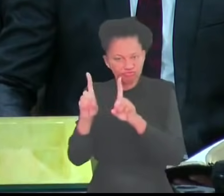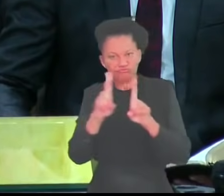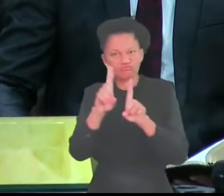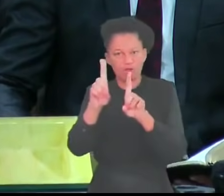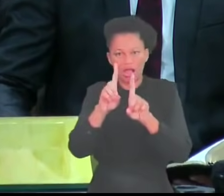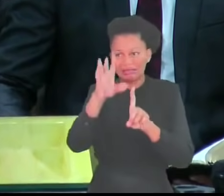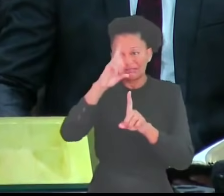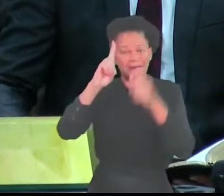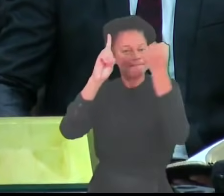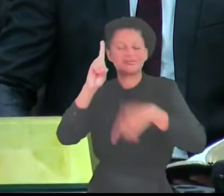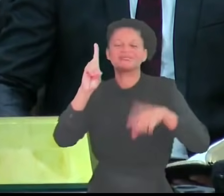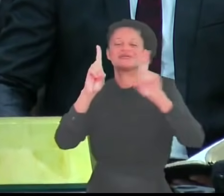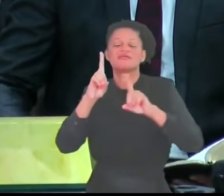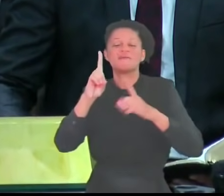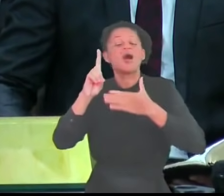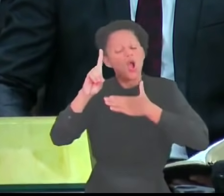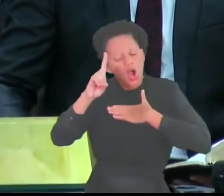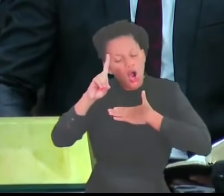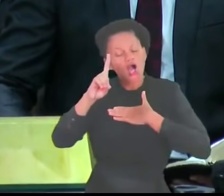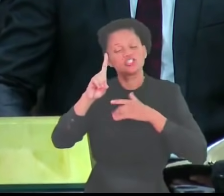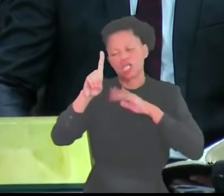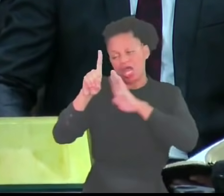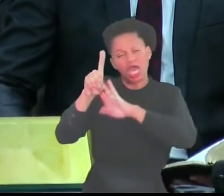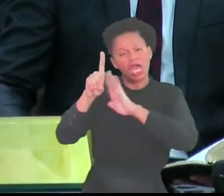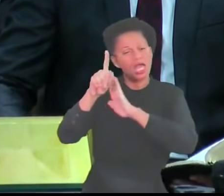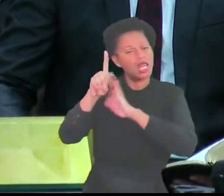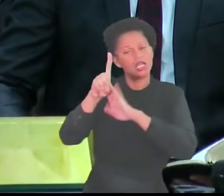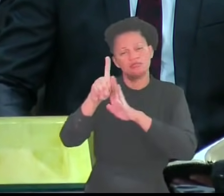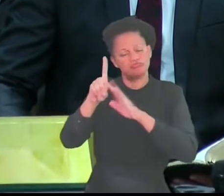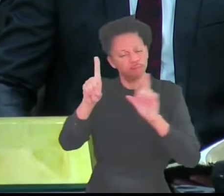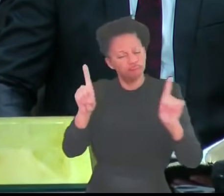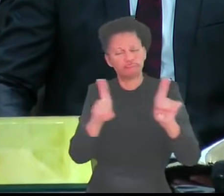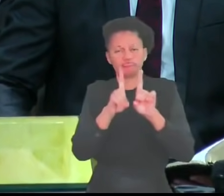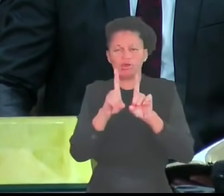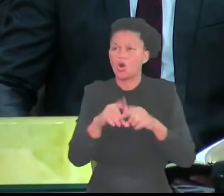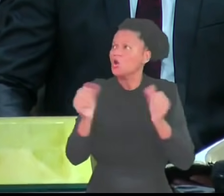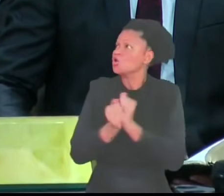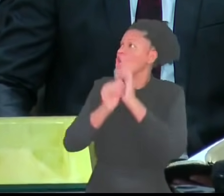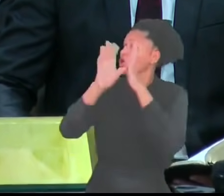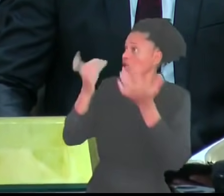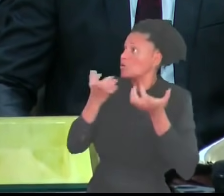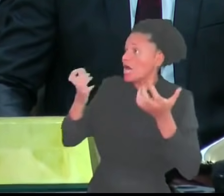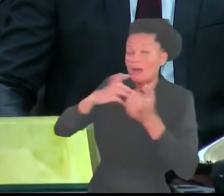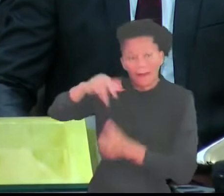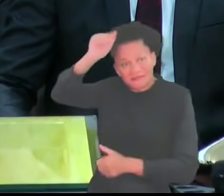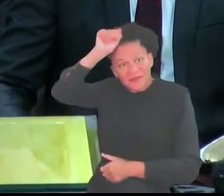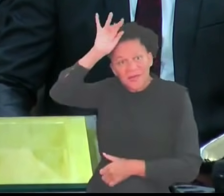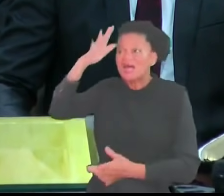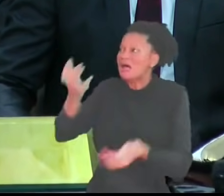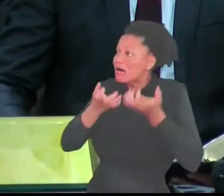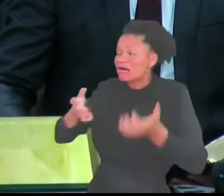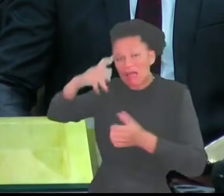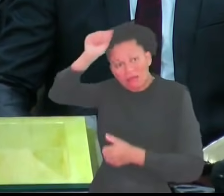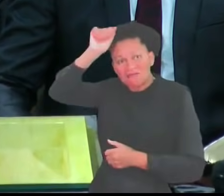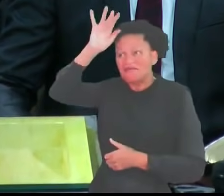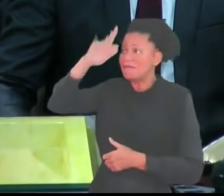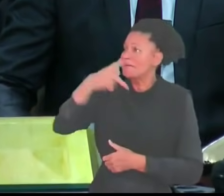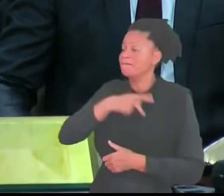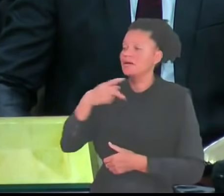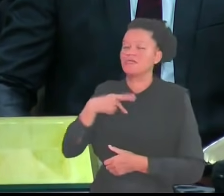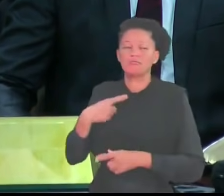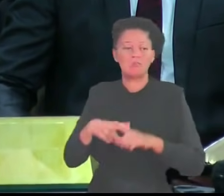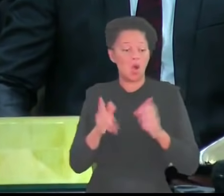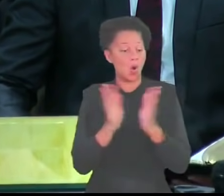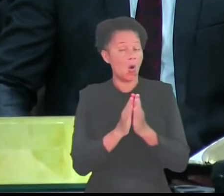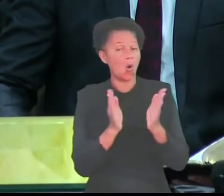não precisa, mas Ele faz assim. Glória a Deus. Pastor, eu quero um avivamento. Eu quero um avivamento, pastor. Mas